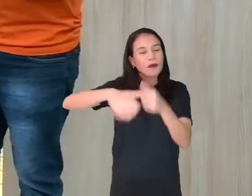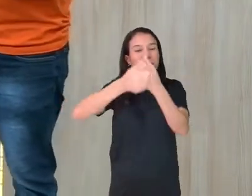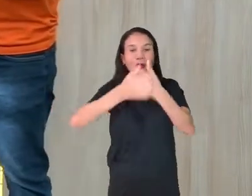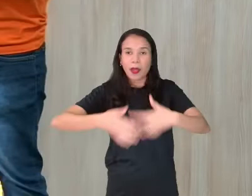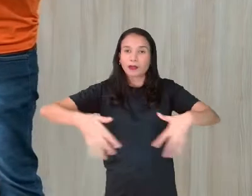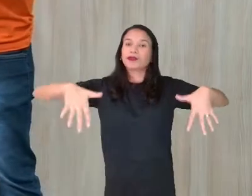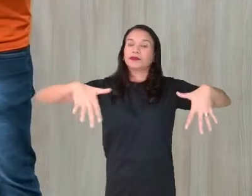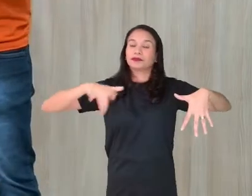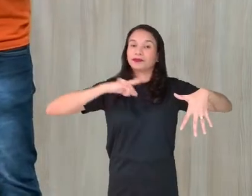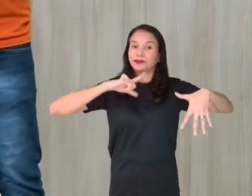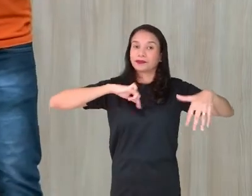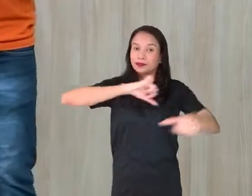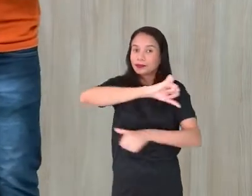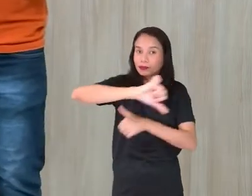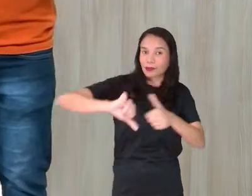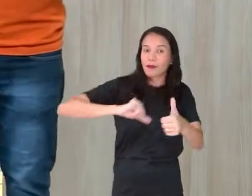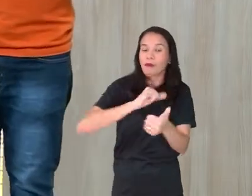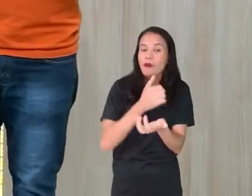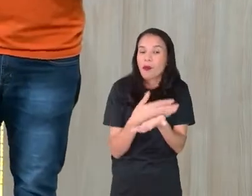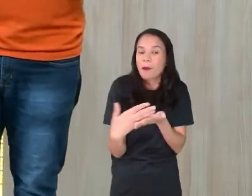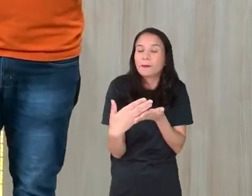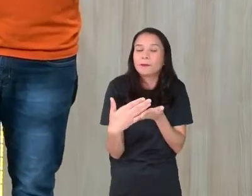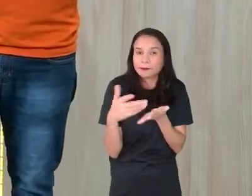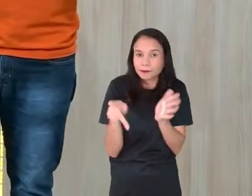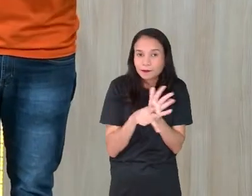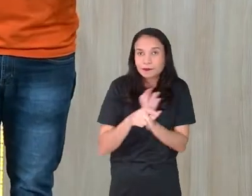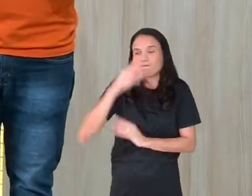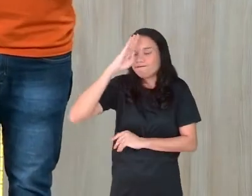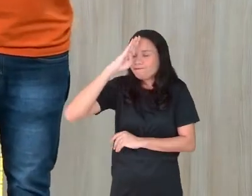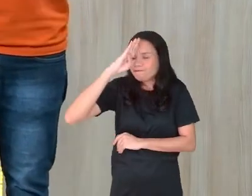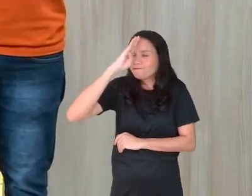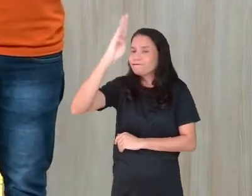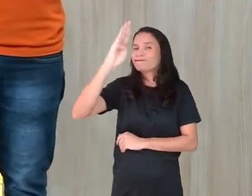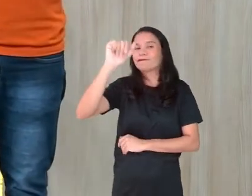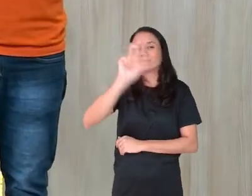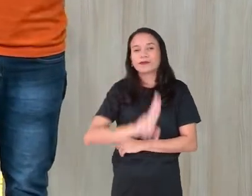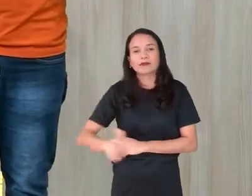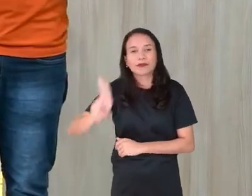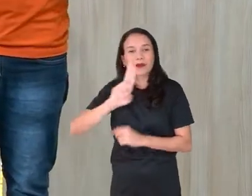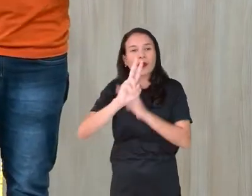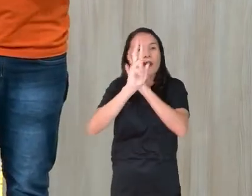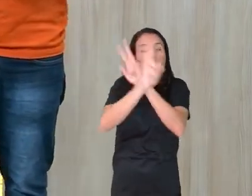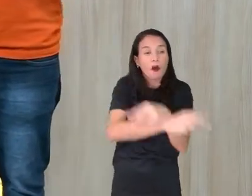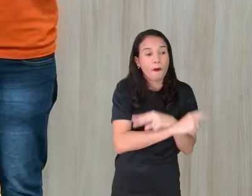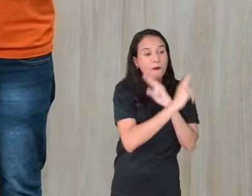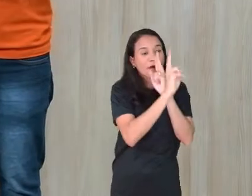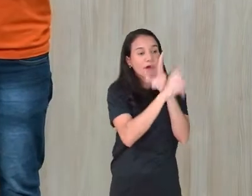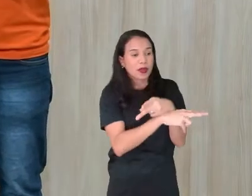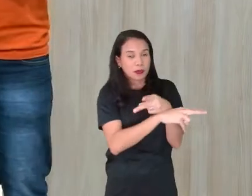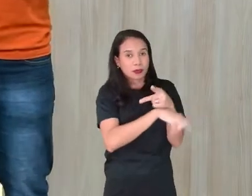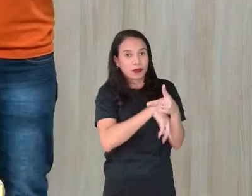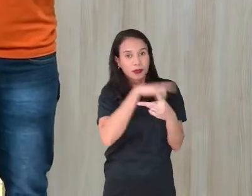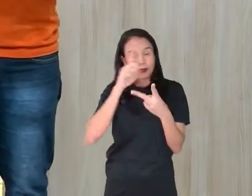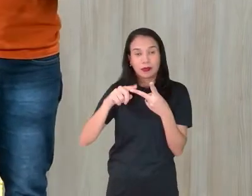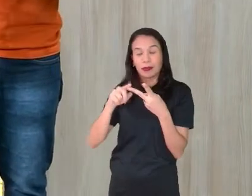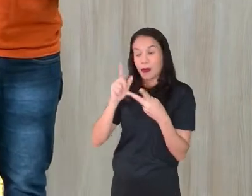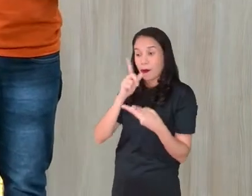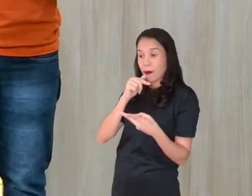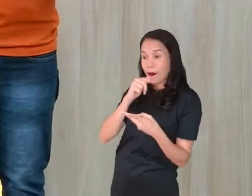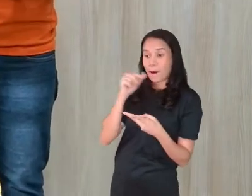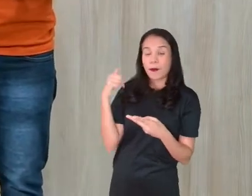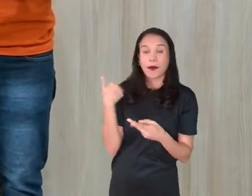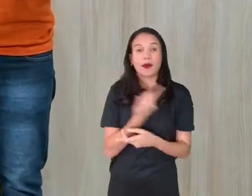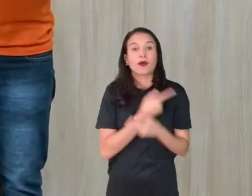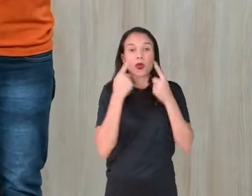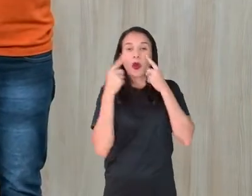natural. Essa modificação ela vai ser principalmente pelo vento e pela água, né? Porque a gente